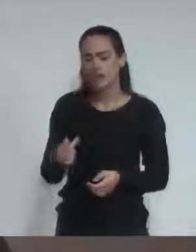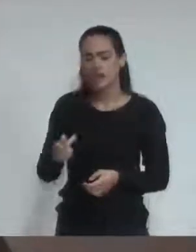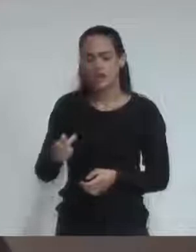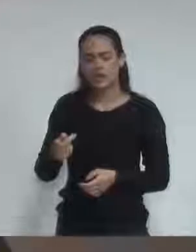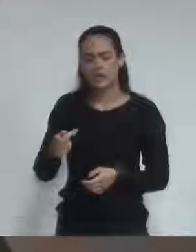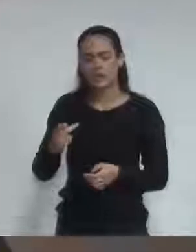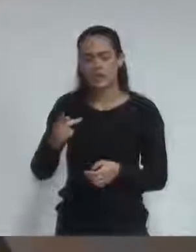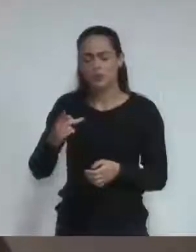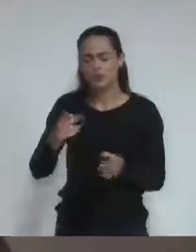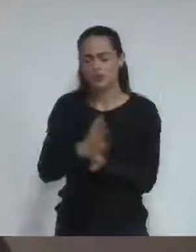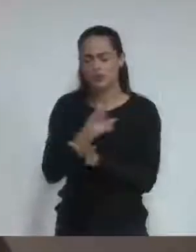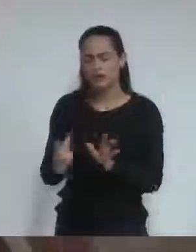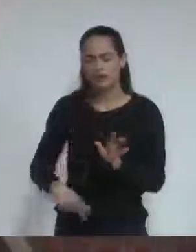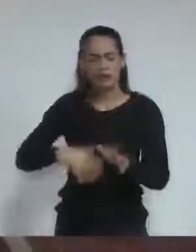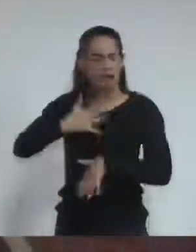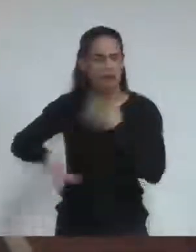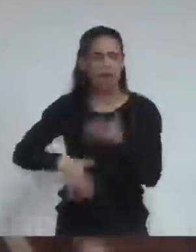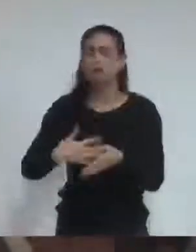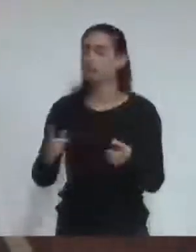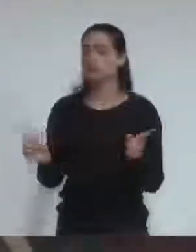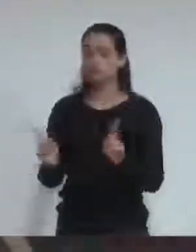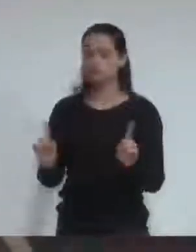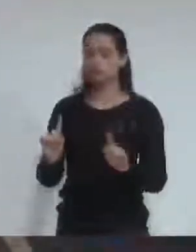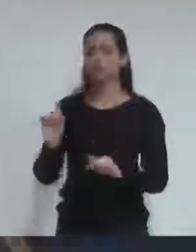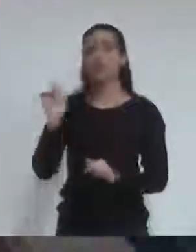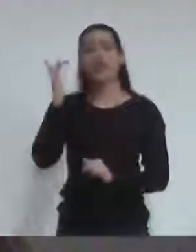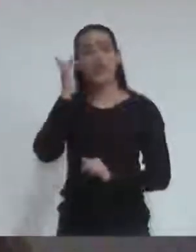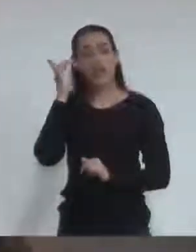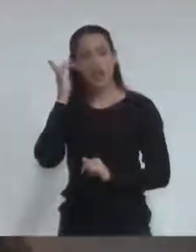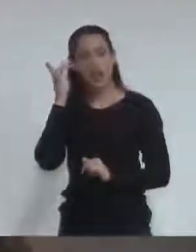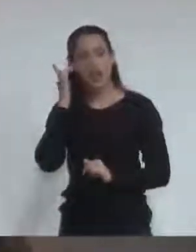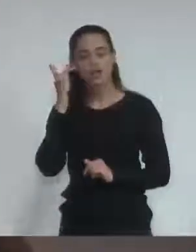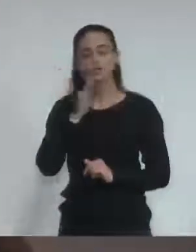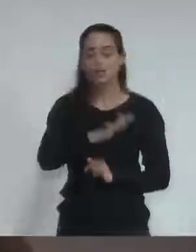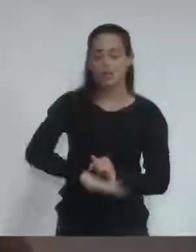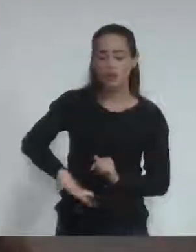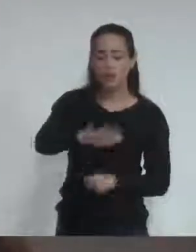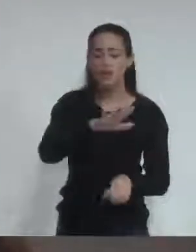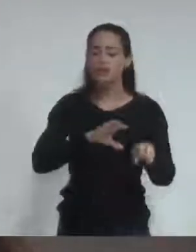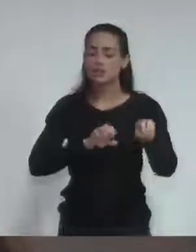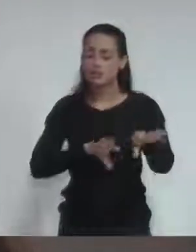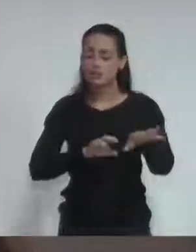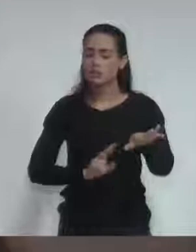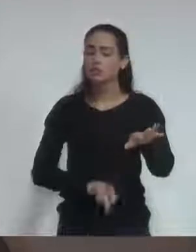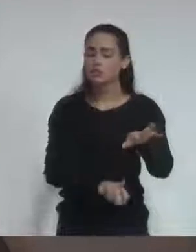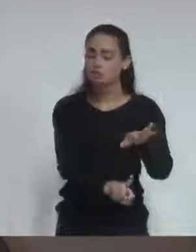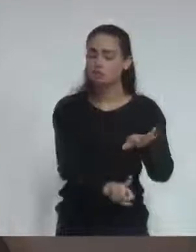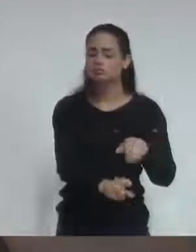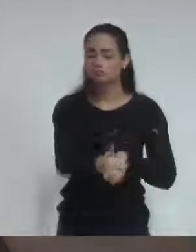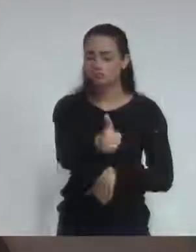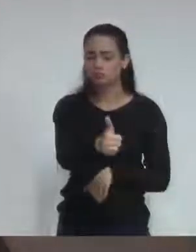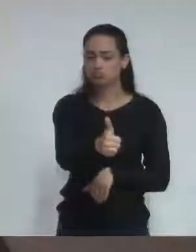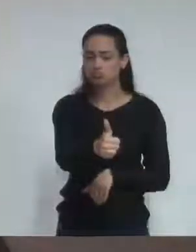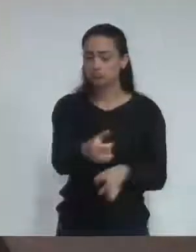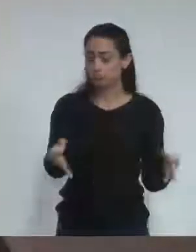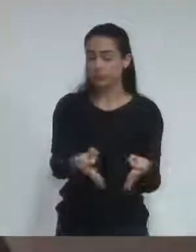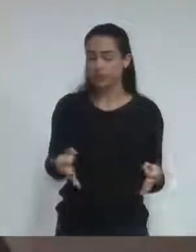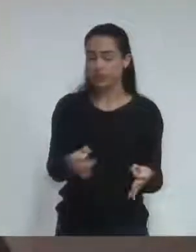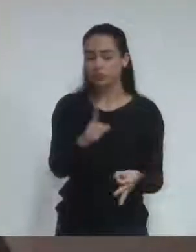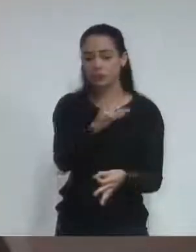pregam. Não, acho que a cidade caminha, está funcionando a educação, está funcionando, todas as áreas estão funcionando, mas funcionando perfeitamente,